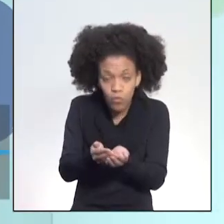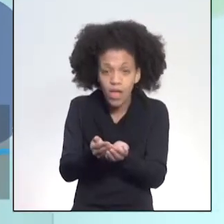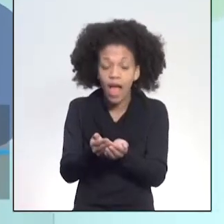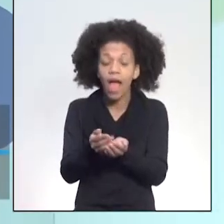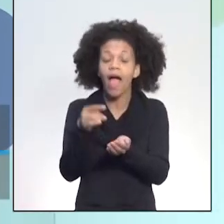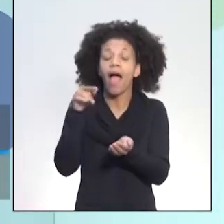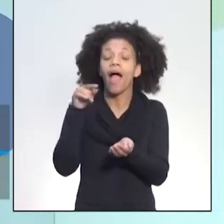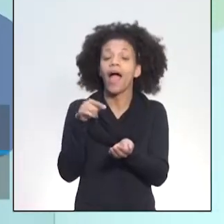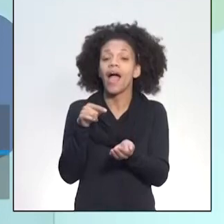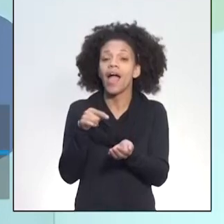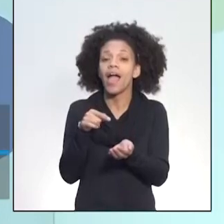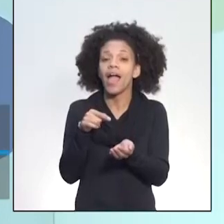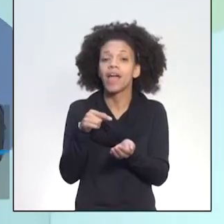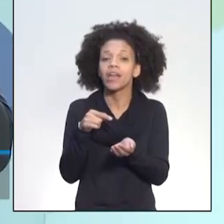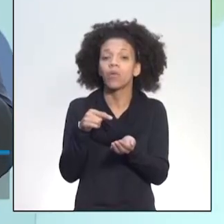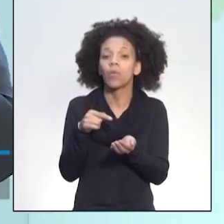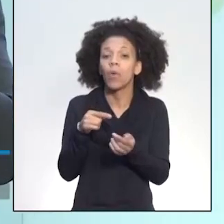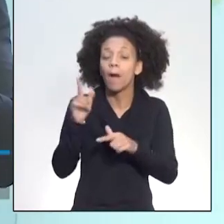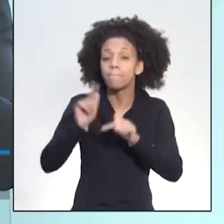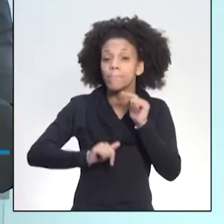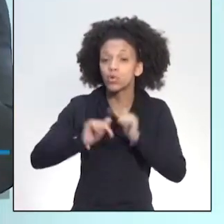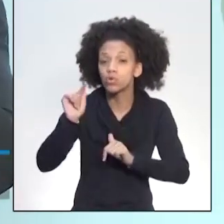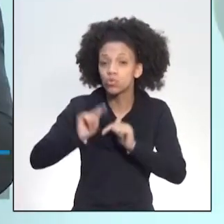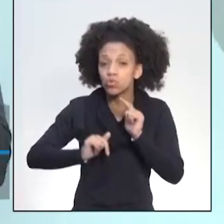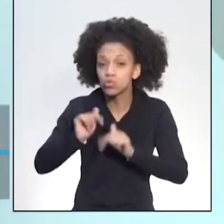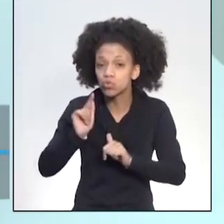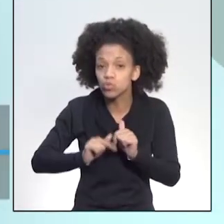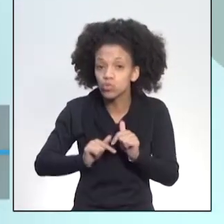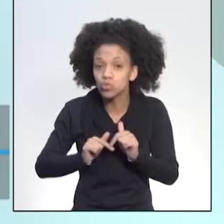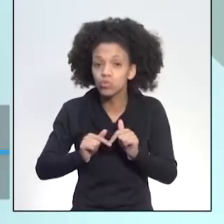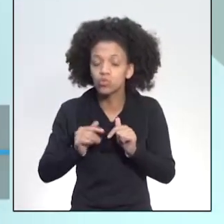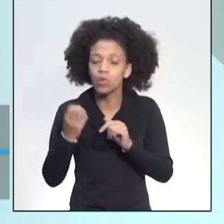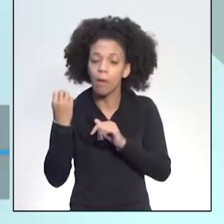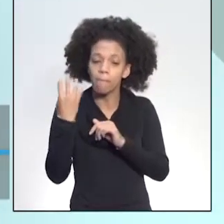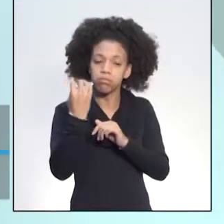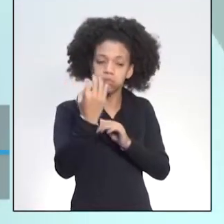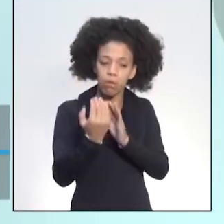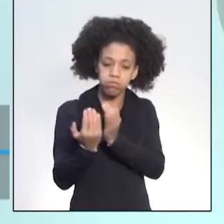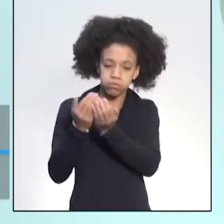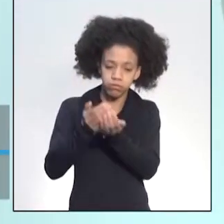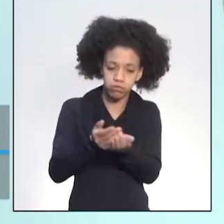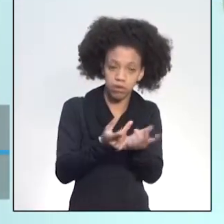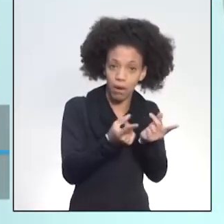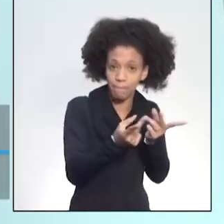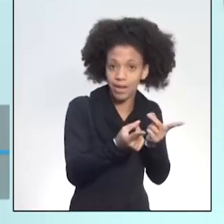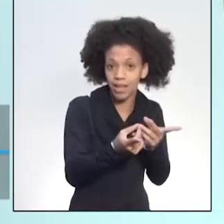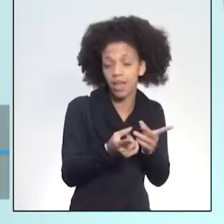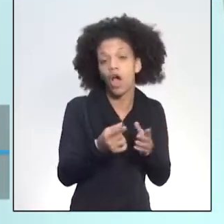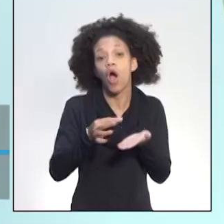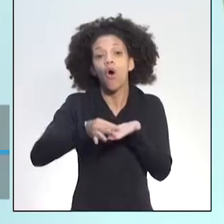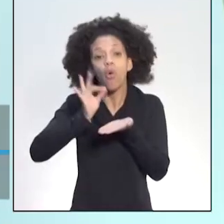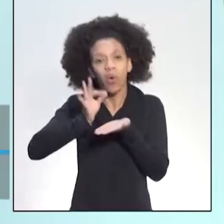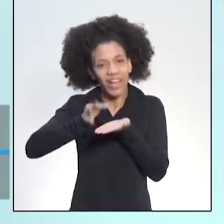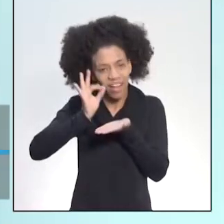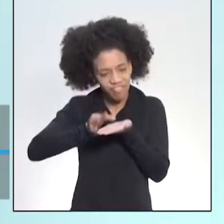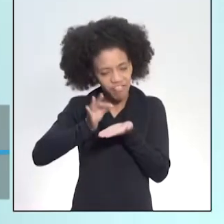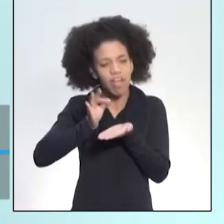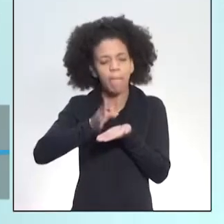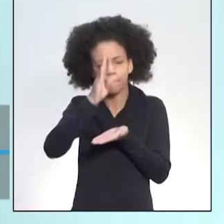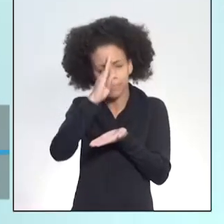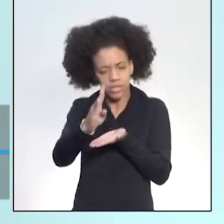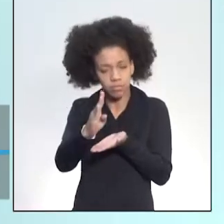mercantes, navios que levavam produtos para a Europa, principalmente o café. E